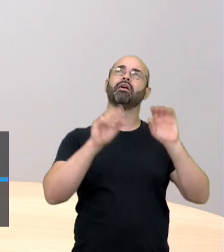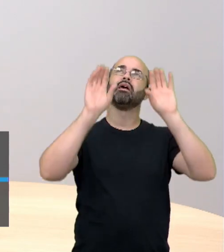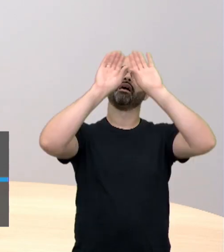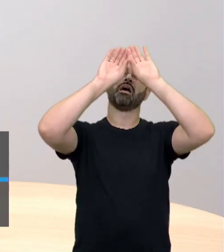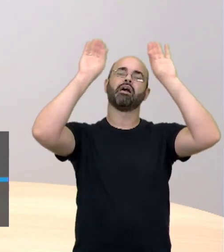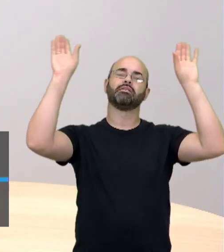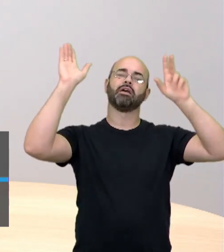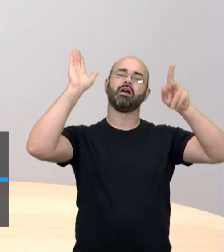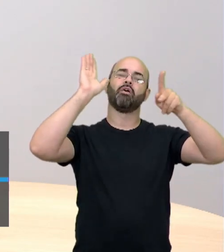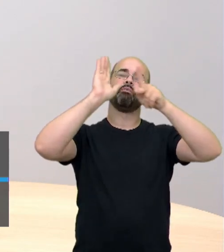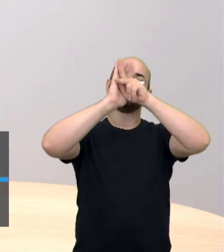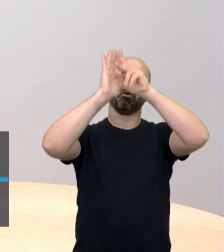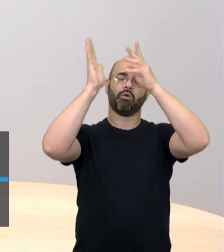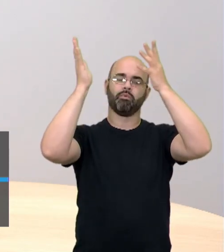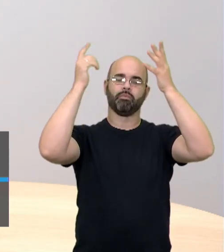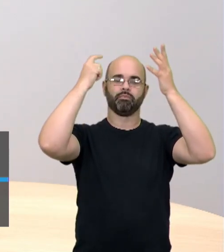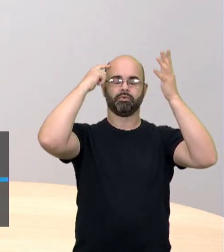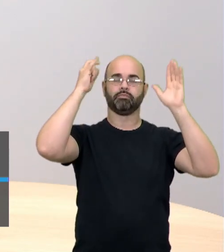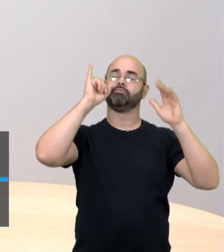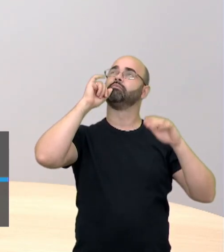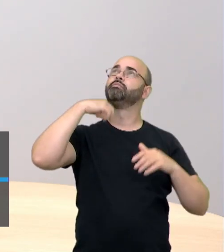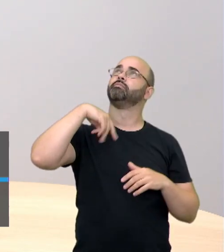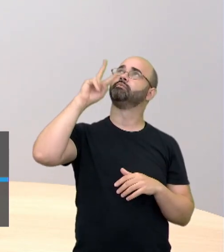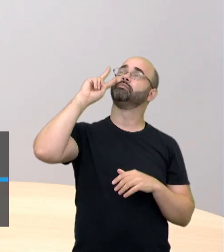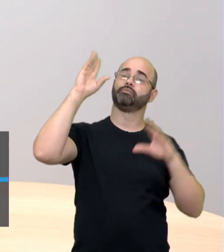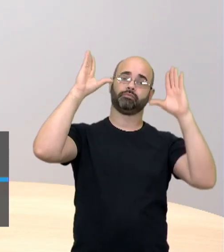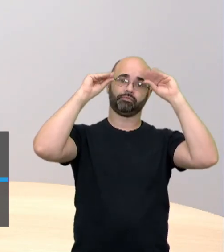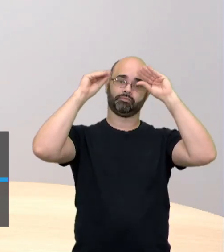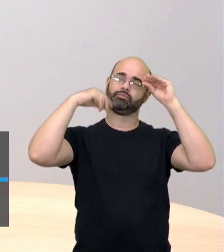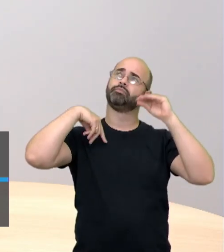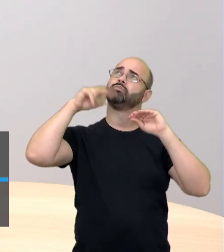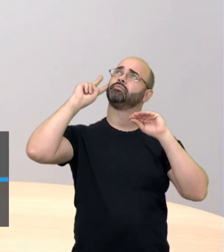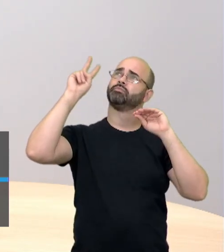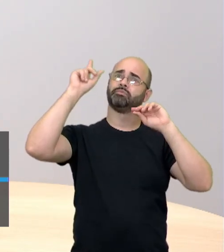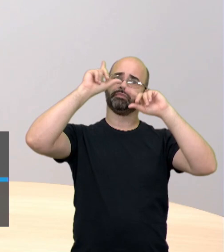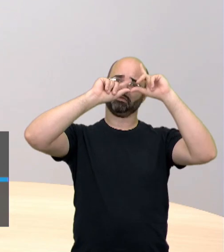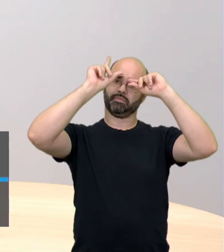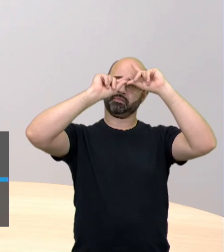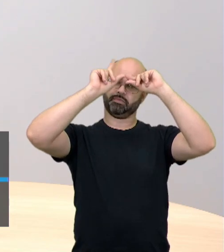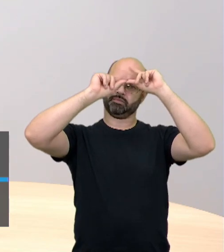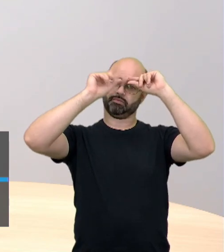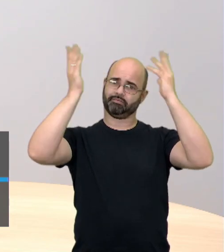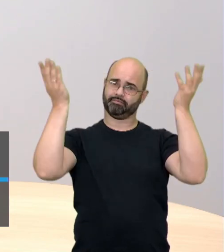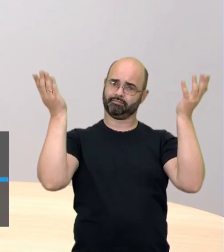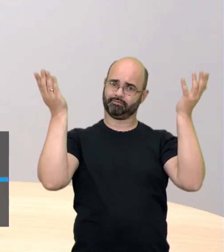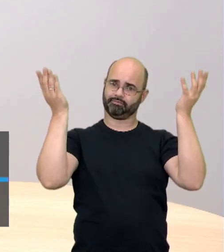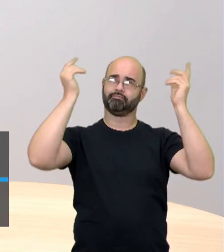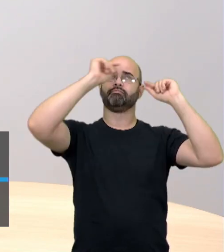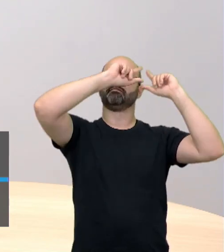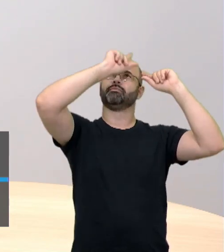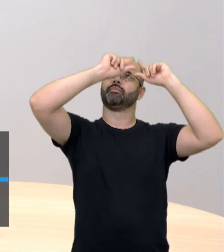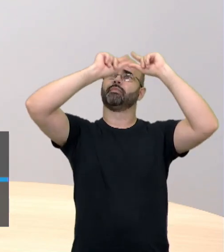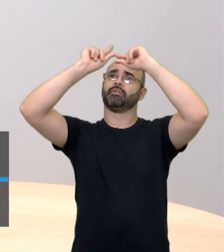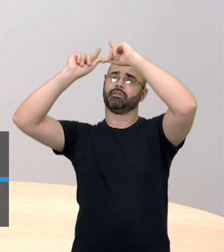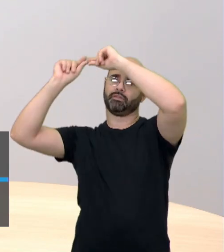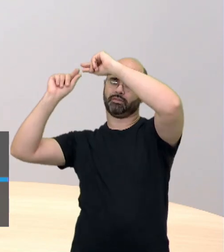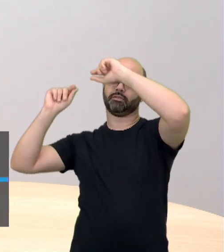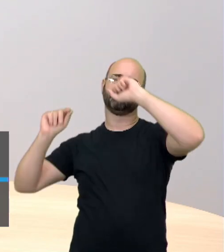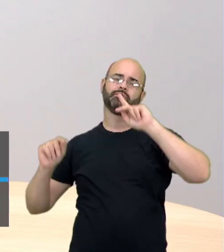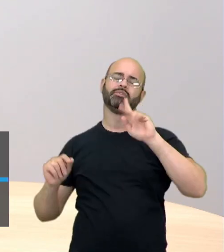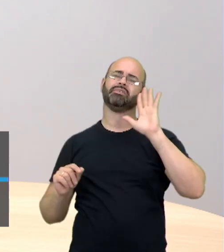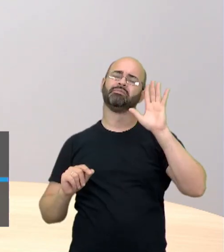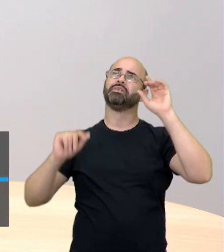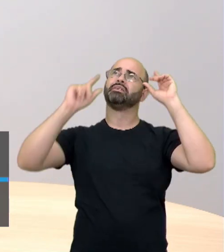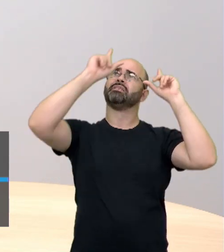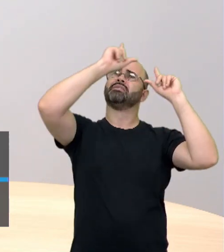assim: eu olho para cima à noite e eu vejo estrelas. Tá. Mas essas estrelas, elas não podem